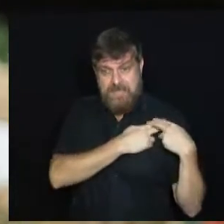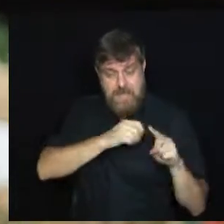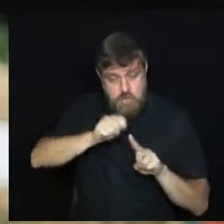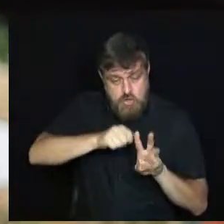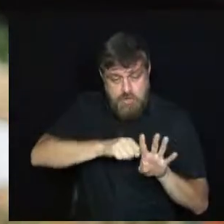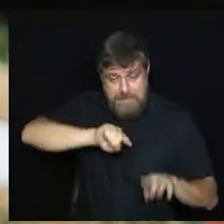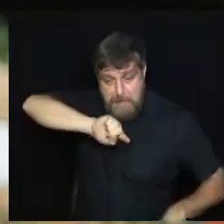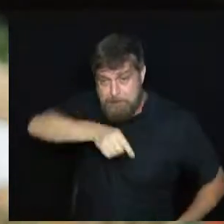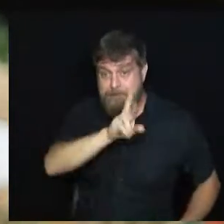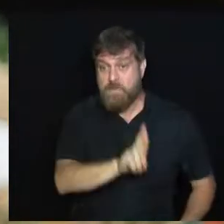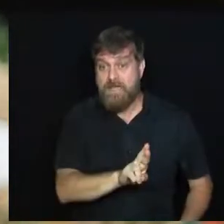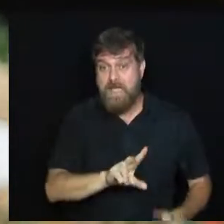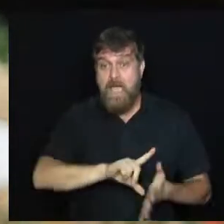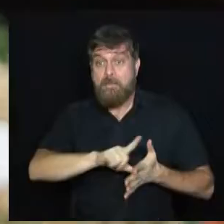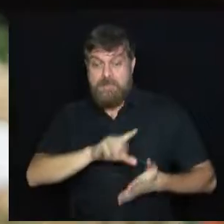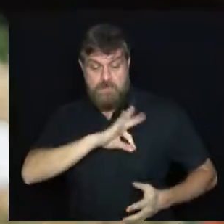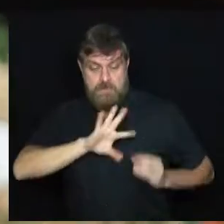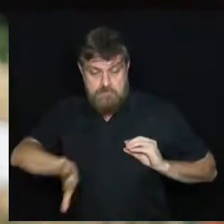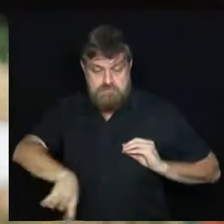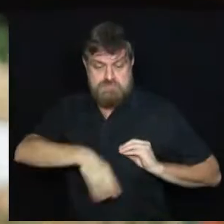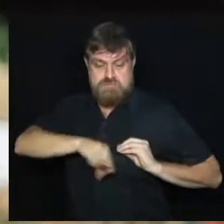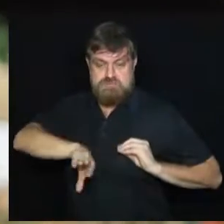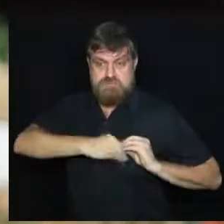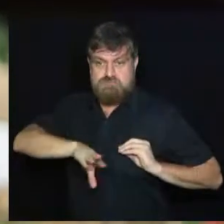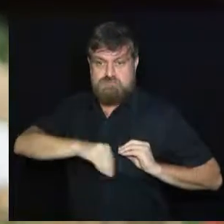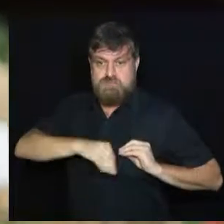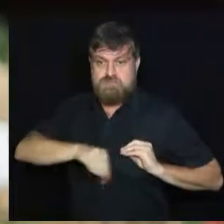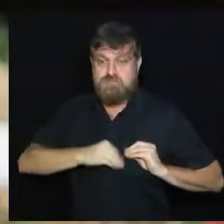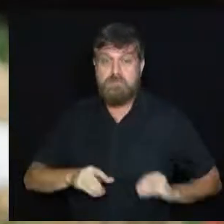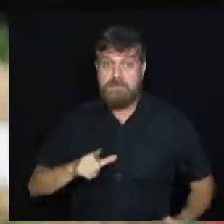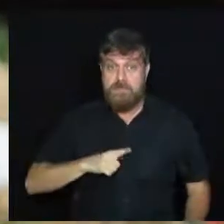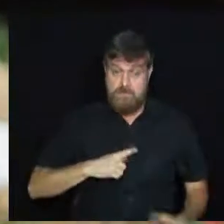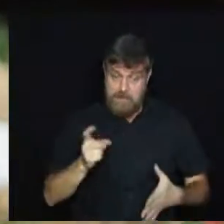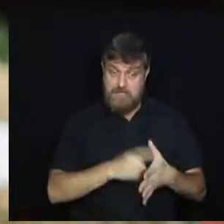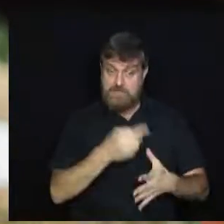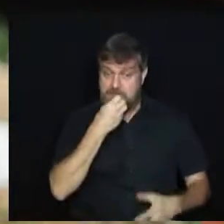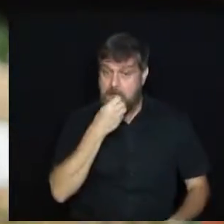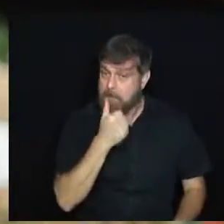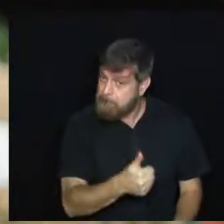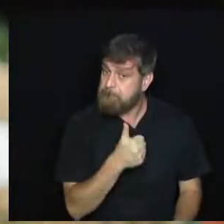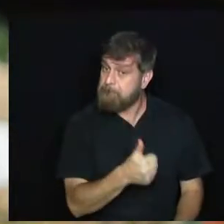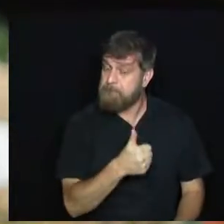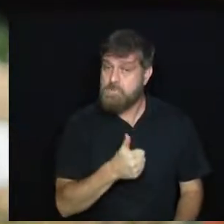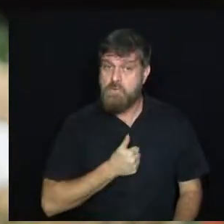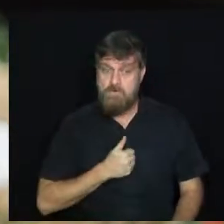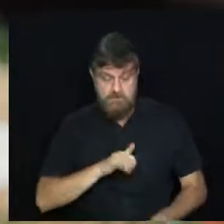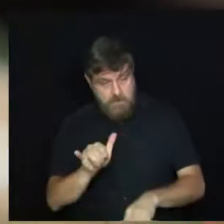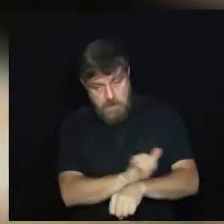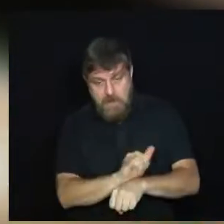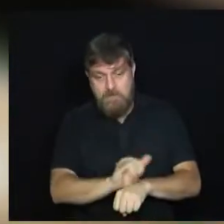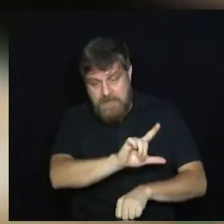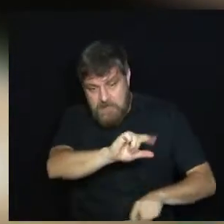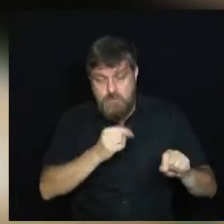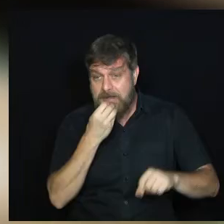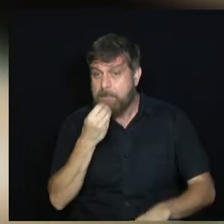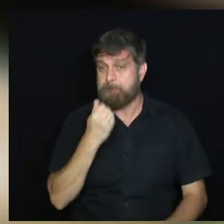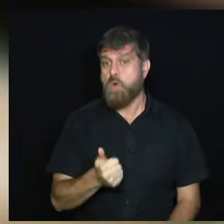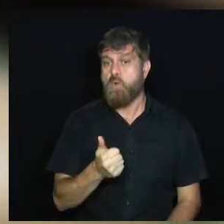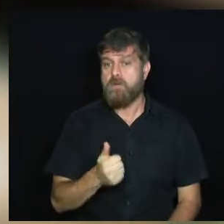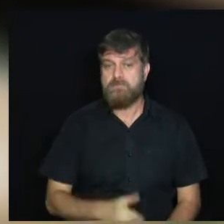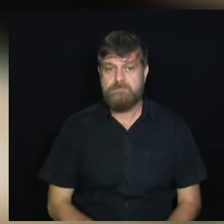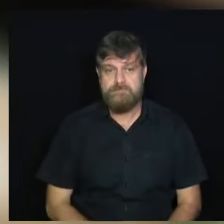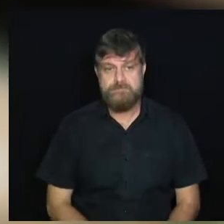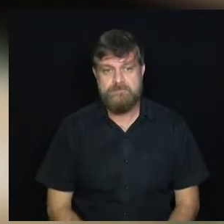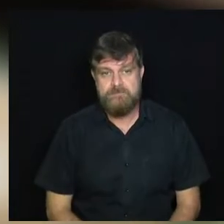eu estou recebendo 2.000, 3.000 reais a mais. Então, foi uma dívida boa, valeu a pena eu ter feito esse parcelamento.